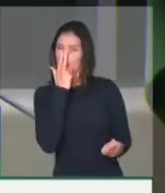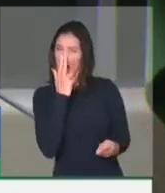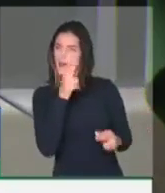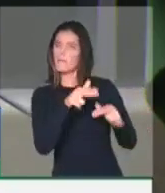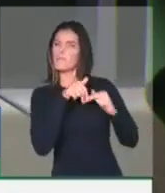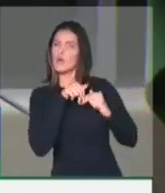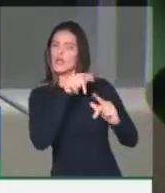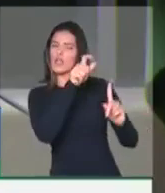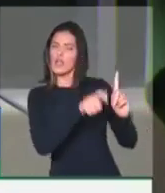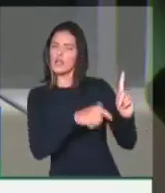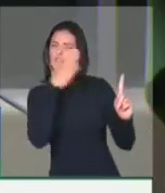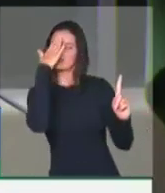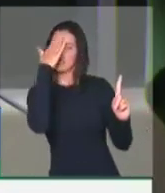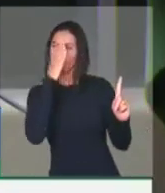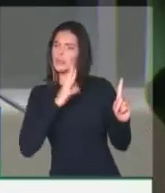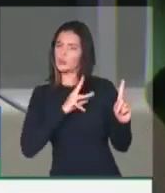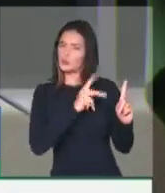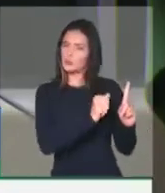Mais do que isso,